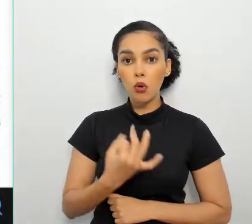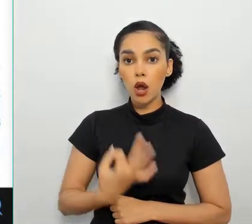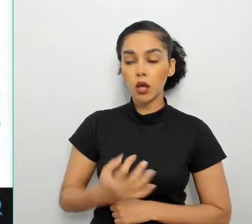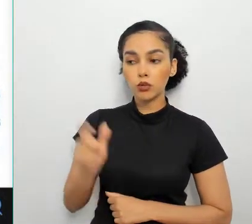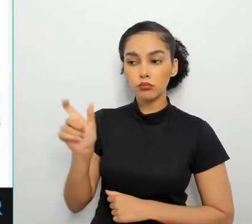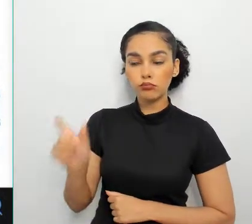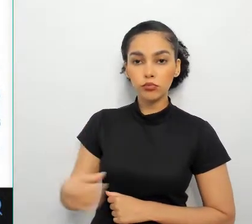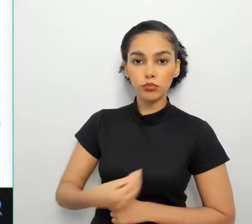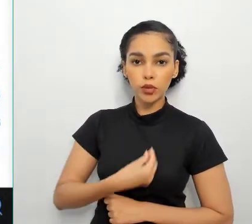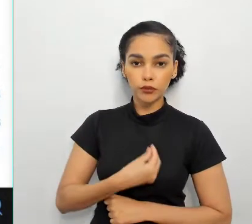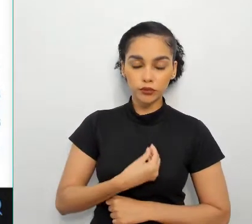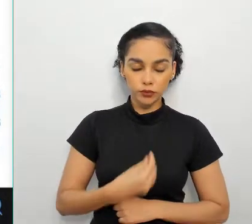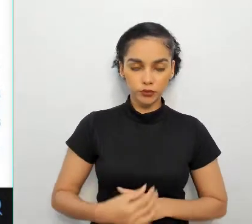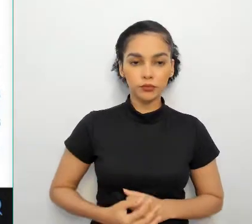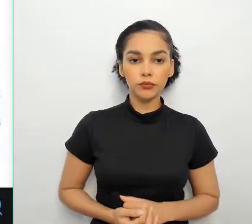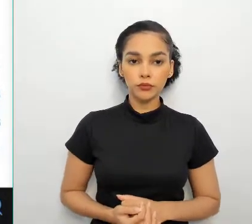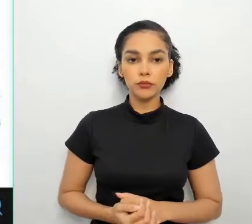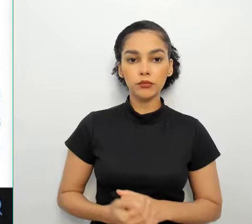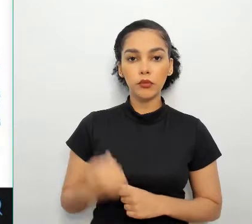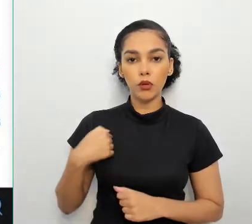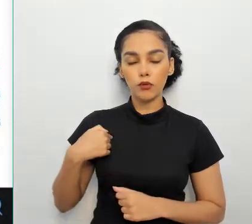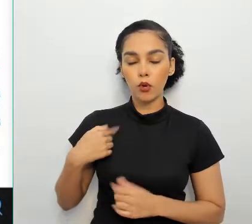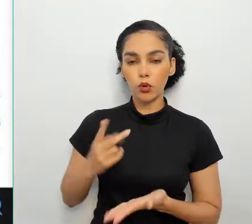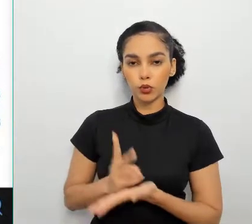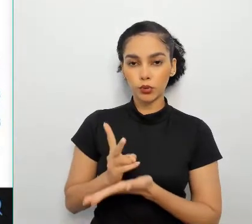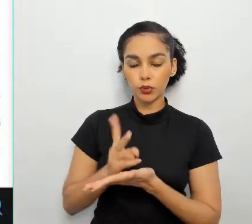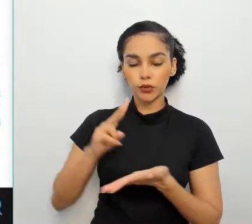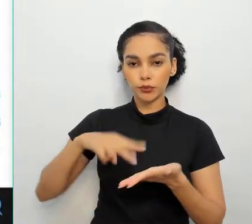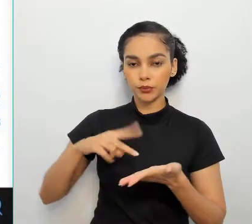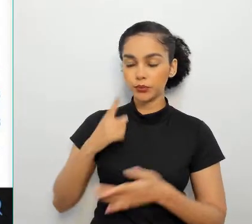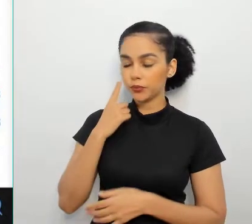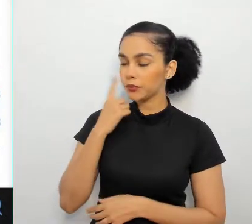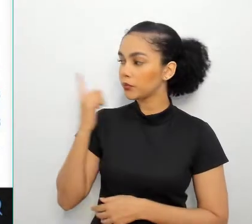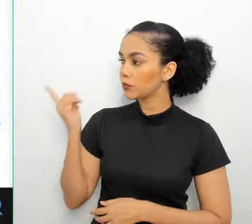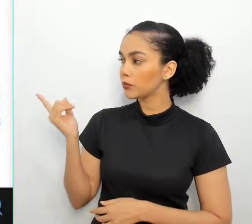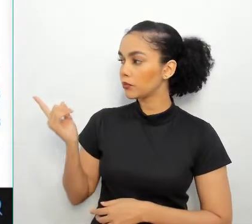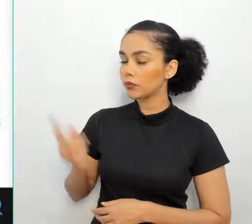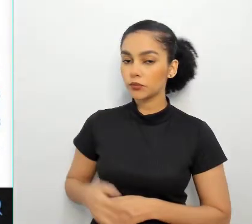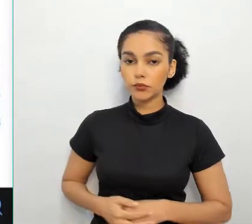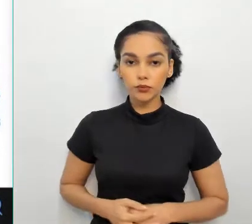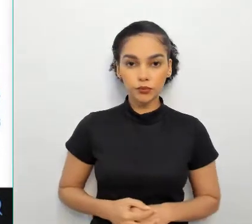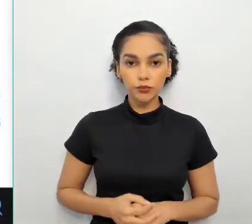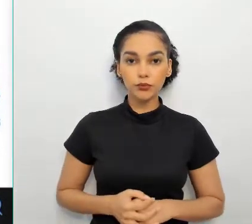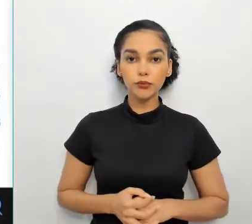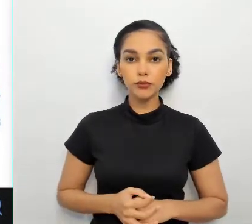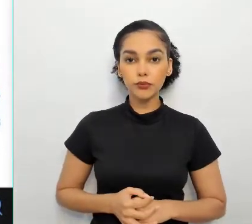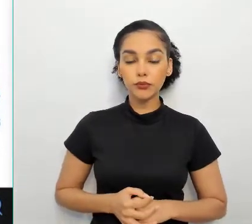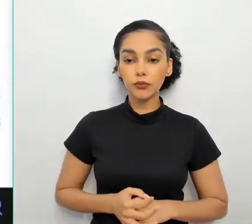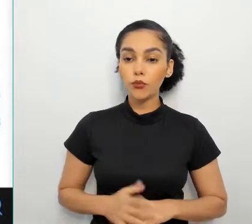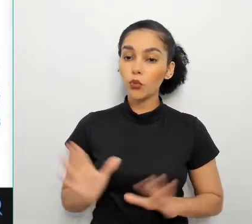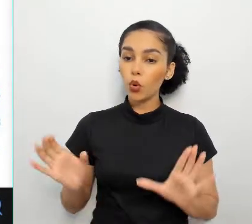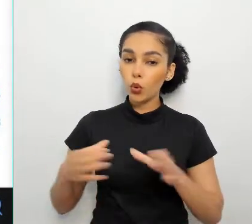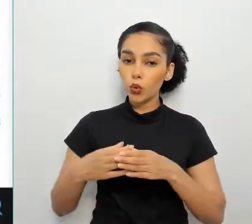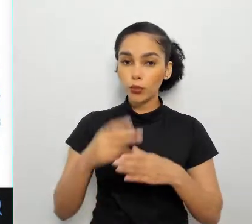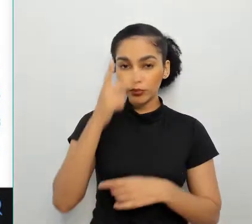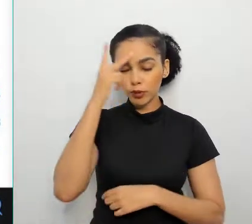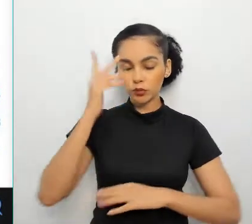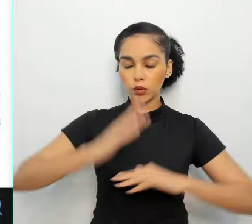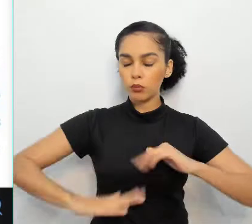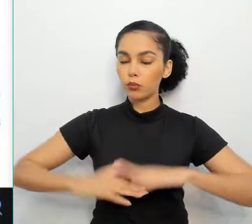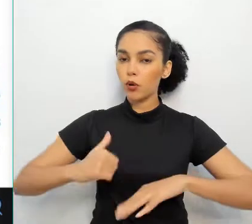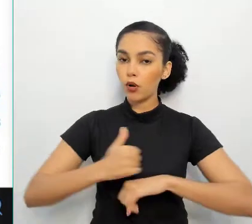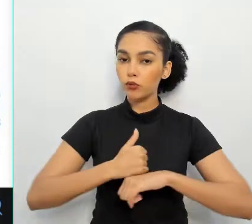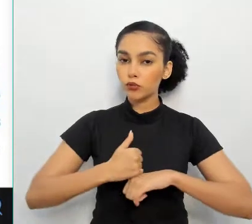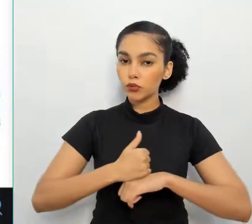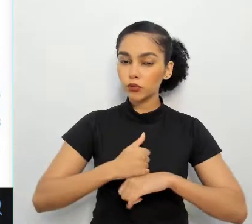vivo correspondente. Eu vou baixar aqui para continuar a leitura. Vou deixar aqui na parte da forma. Pronto. Um grupo de